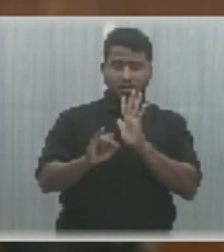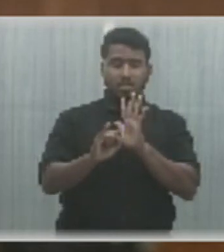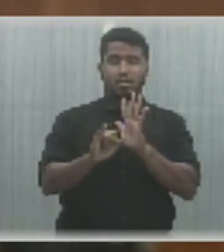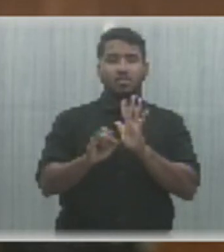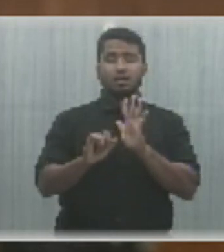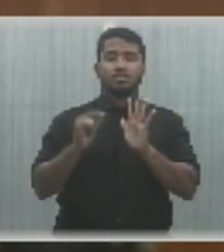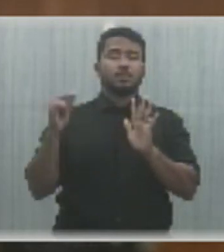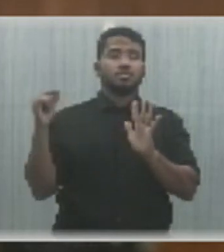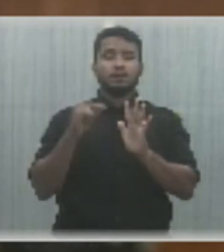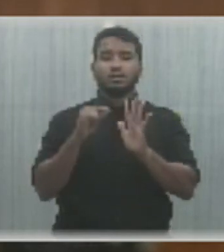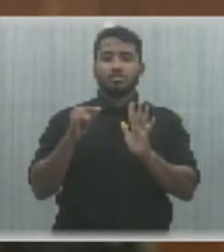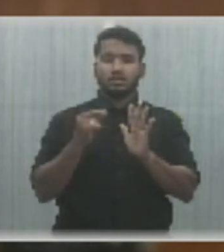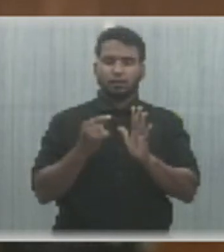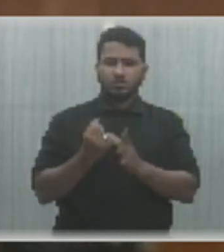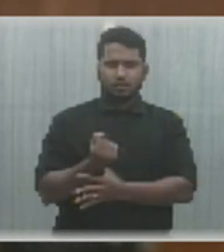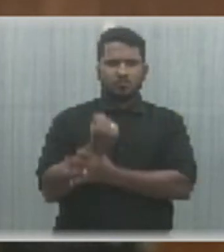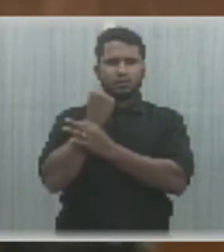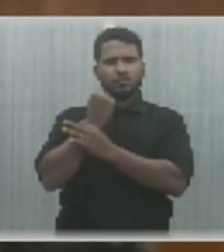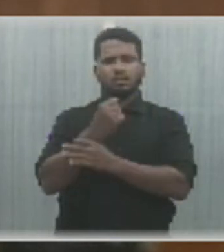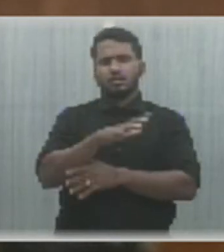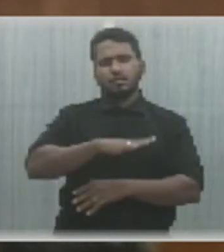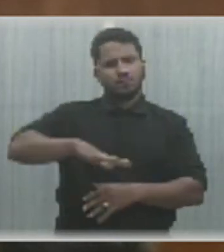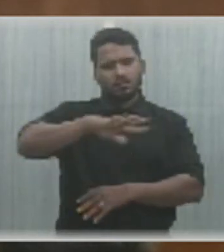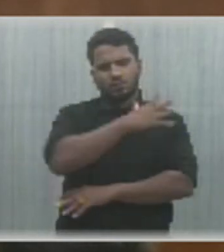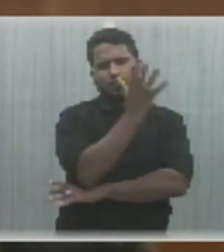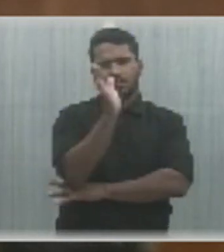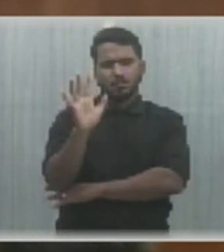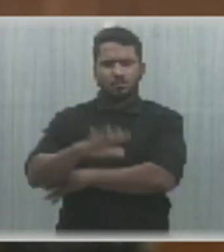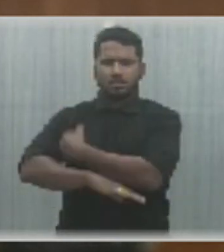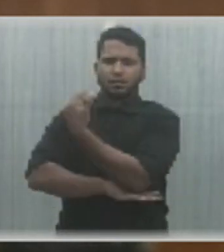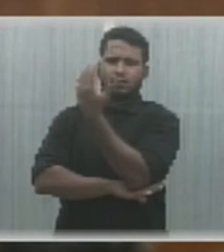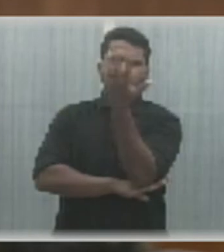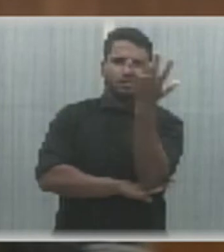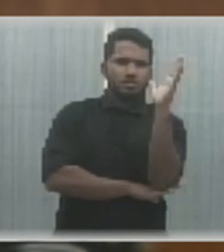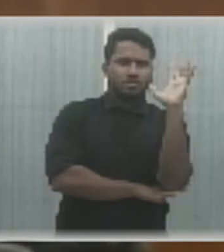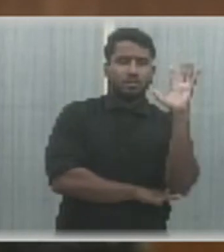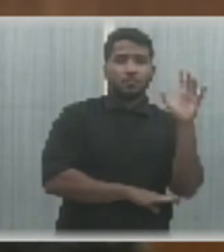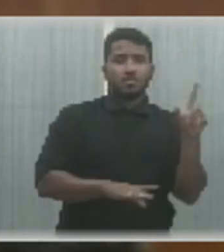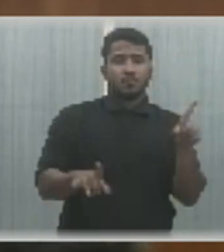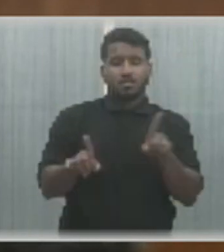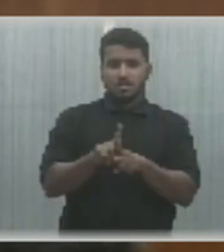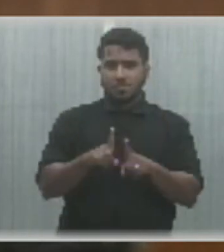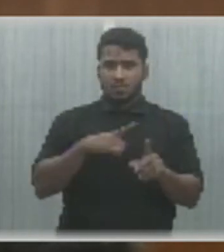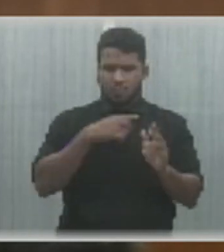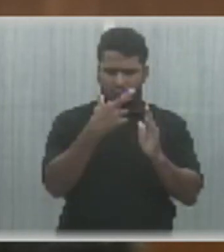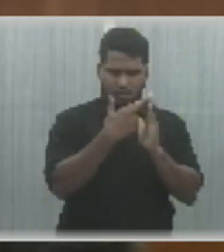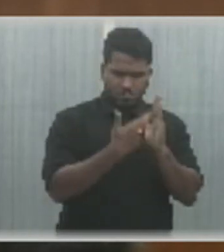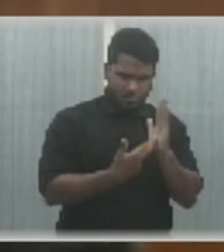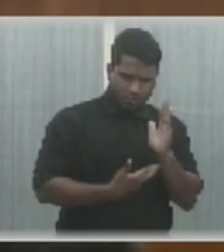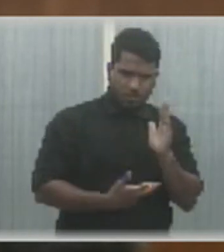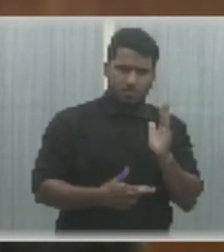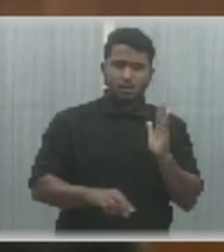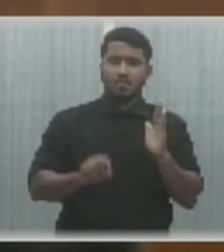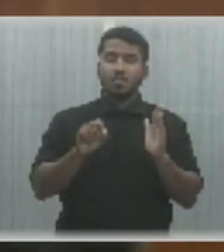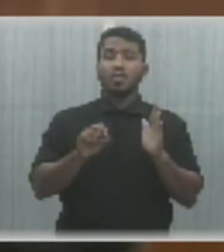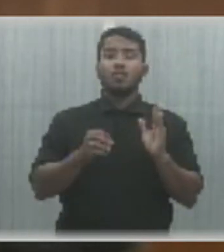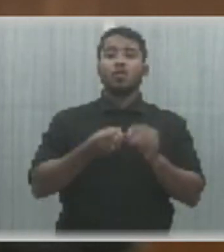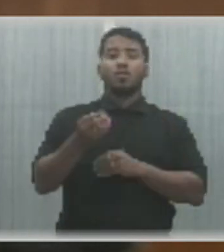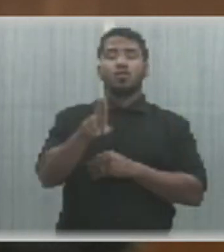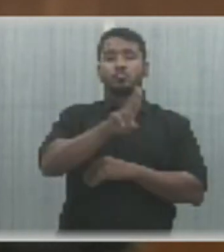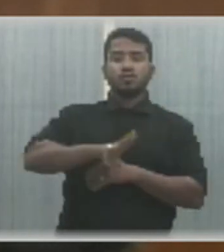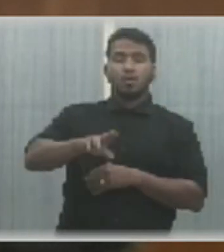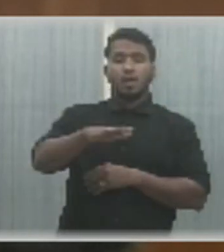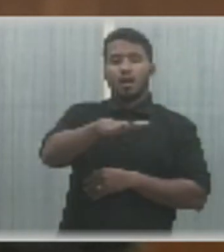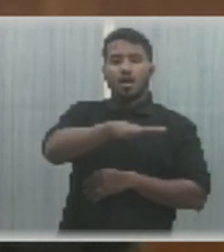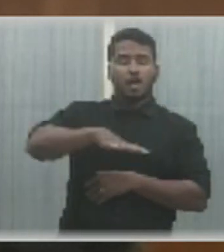que preserva o meio ambiente, que inclusive estabelece restrições ao uso dessas